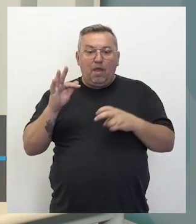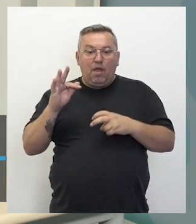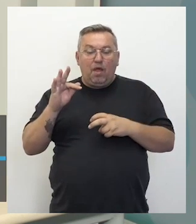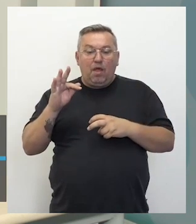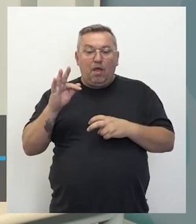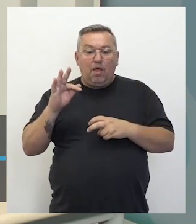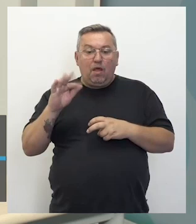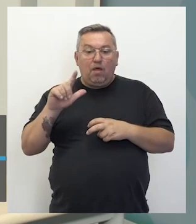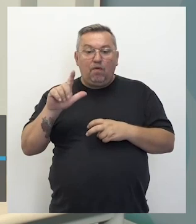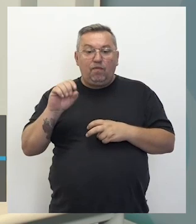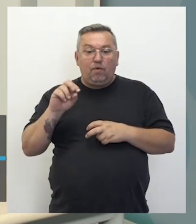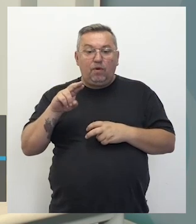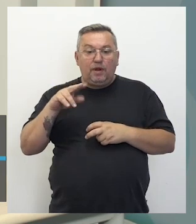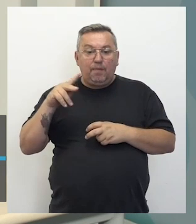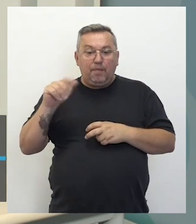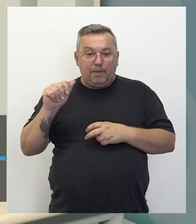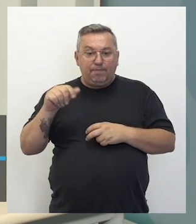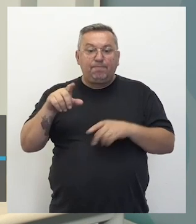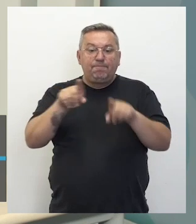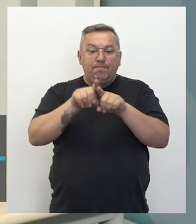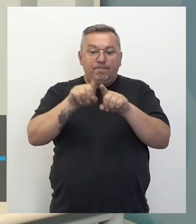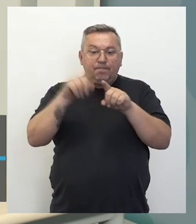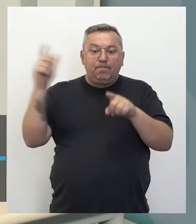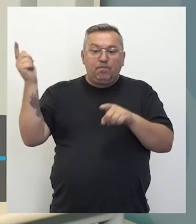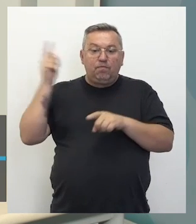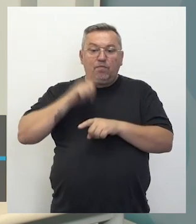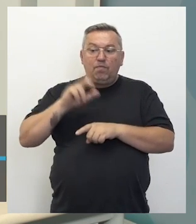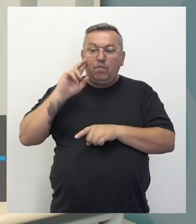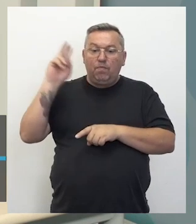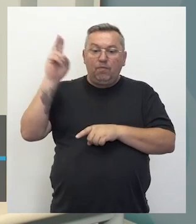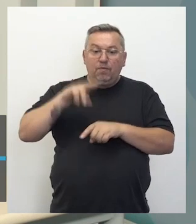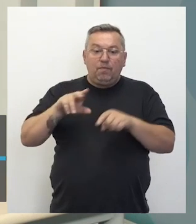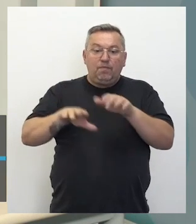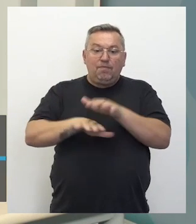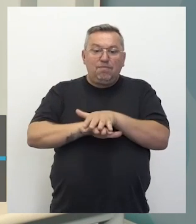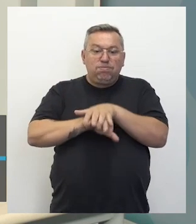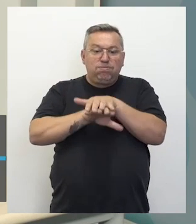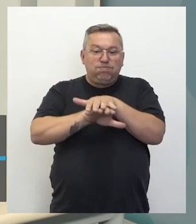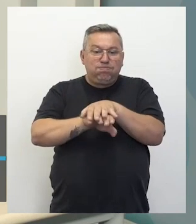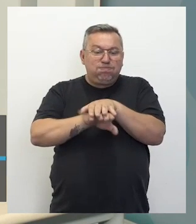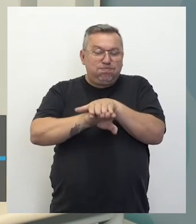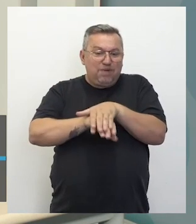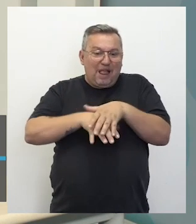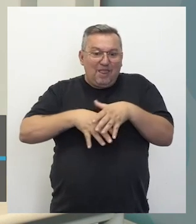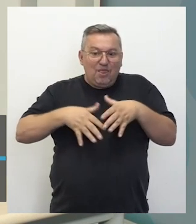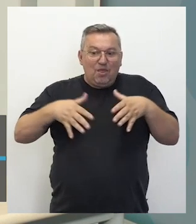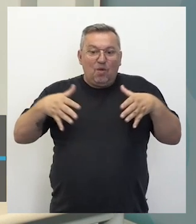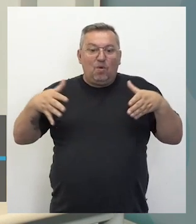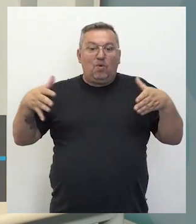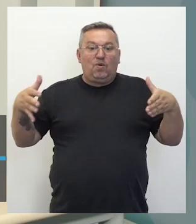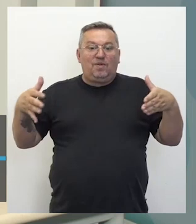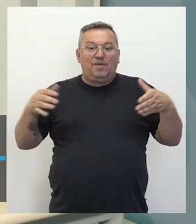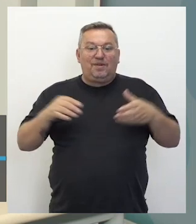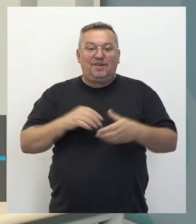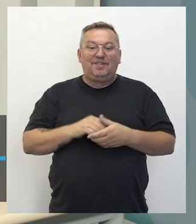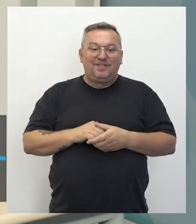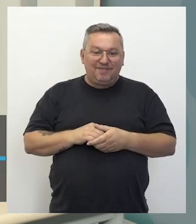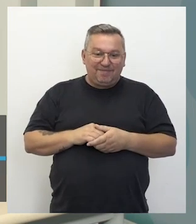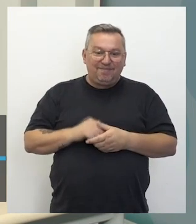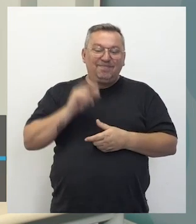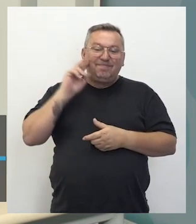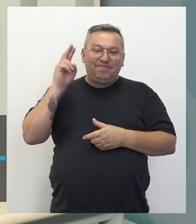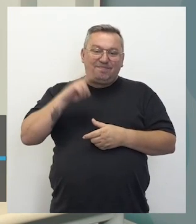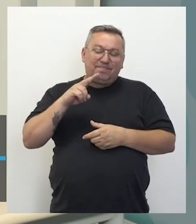alguma das praias de Floripa tem um projeto Tamar. E aí eu consegui ver uma tartaruga enorme. Então, eu acho que ela tinha sido resgatada